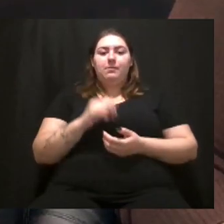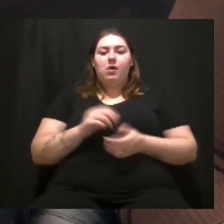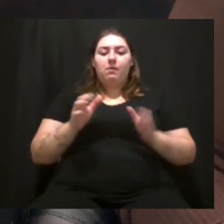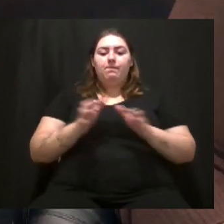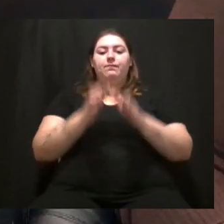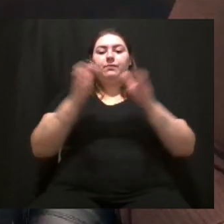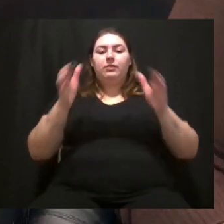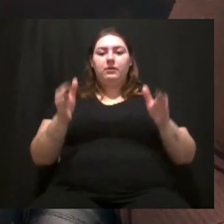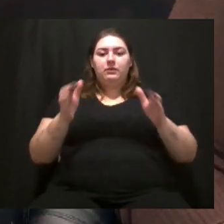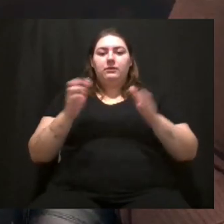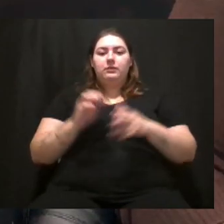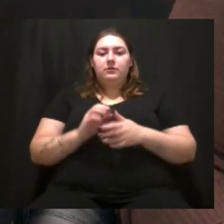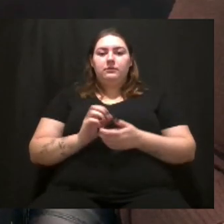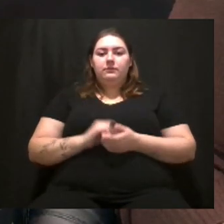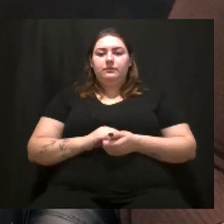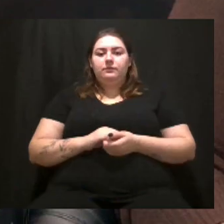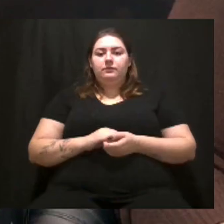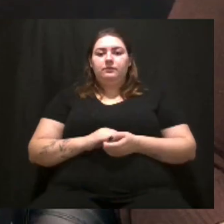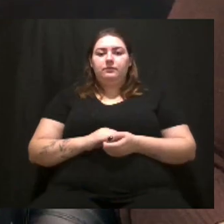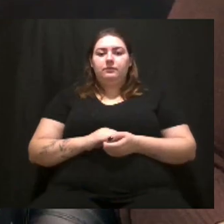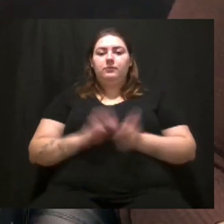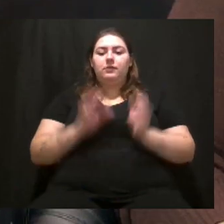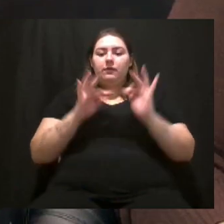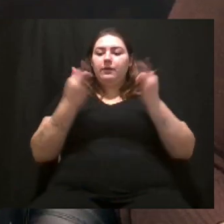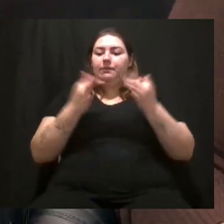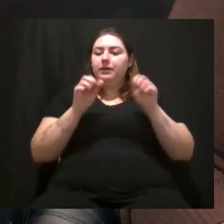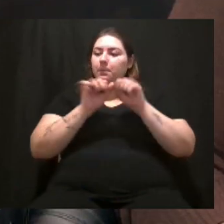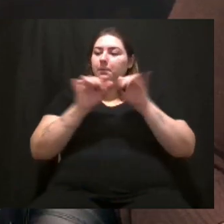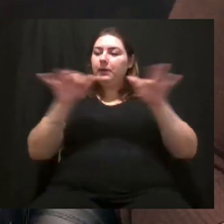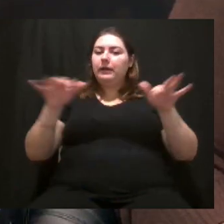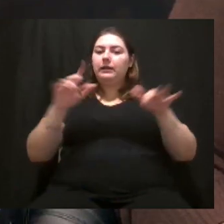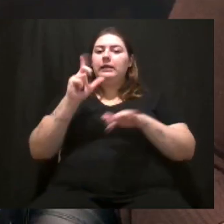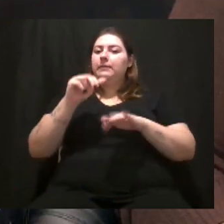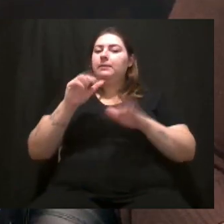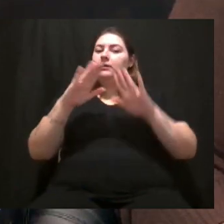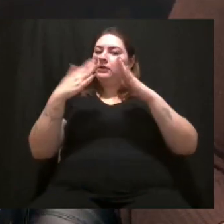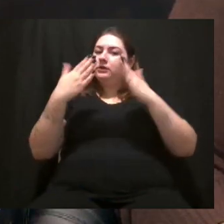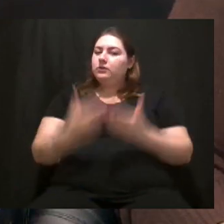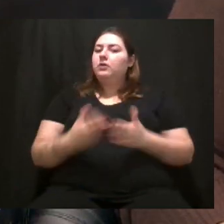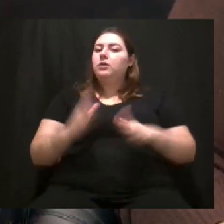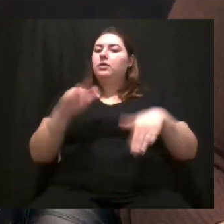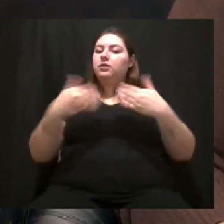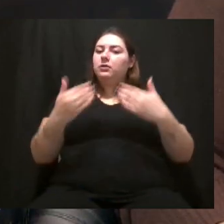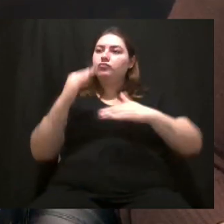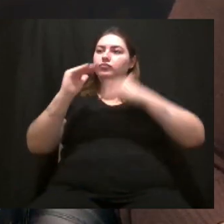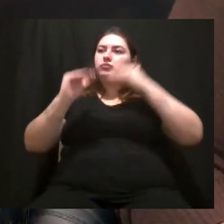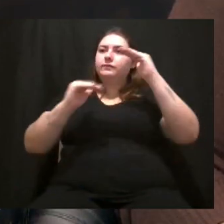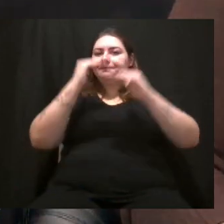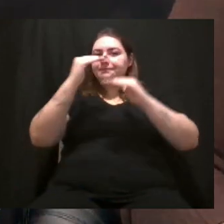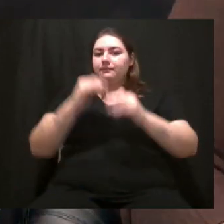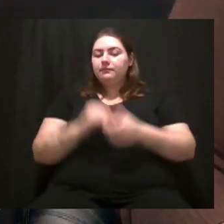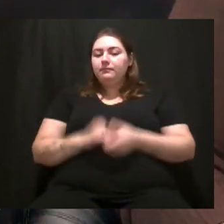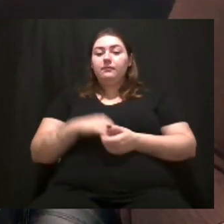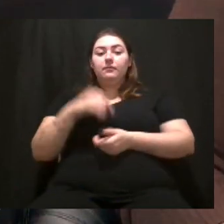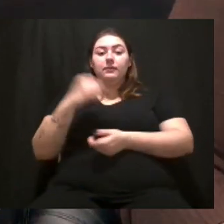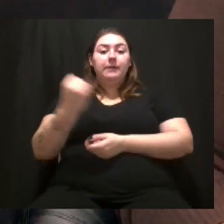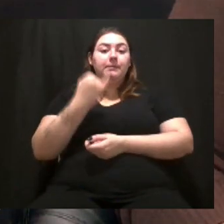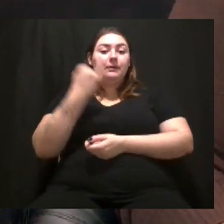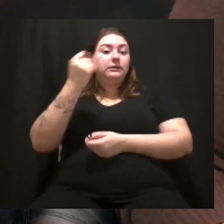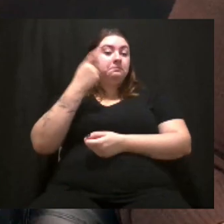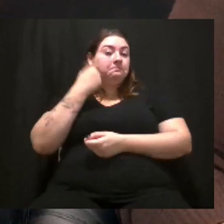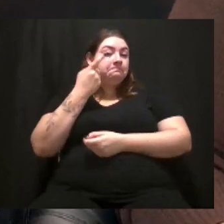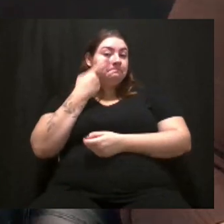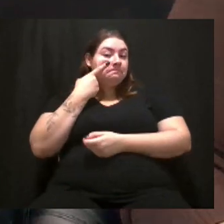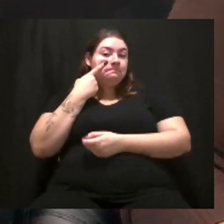mais externa, depois a escola e assim sucessivamente. Então é muito importante observar esse desenvolvimento